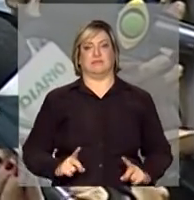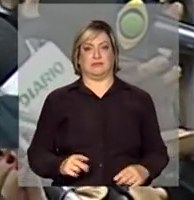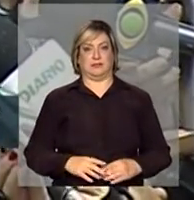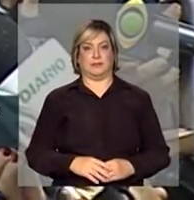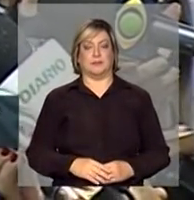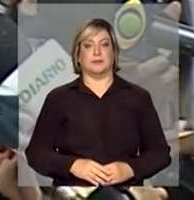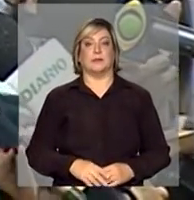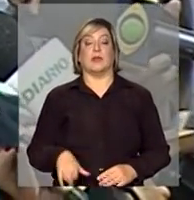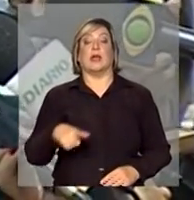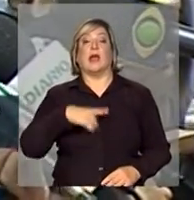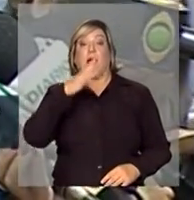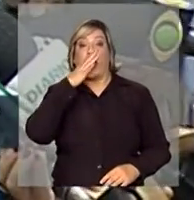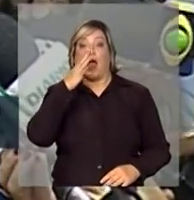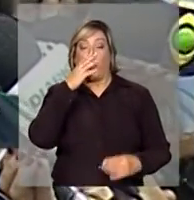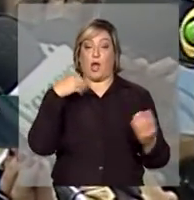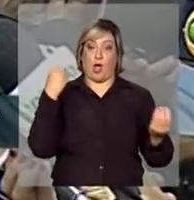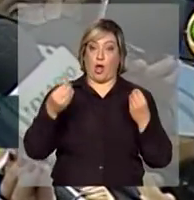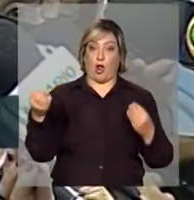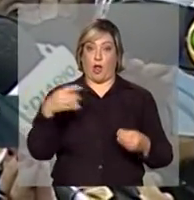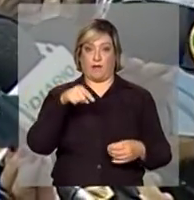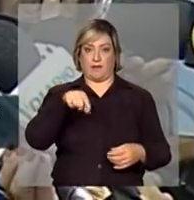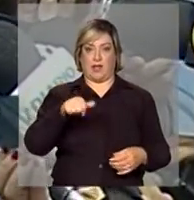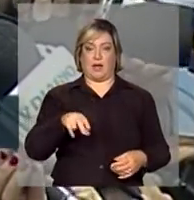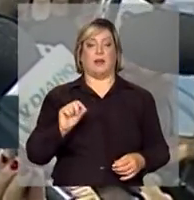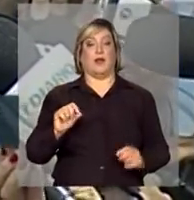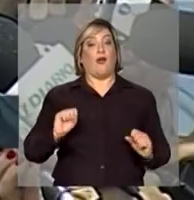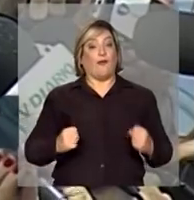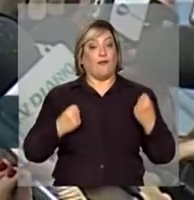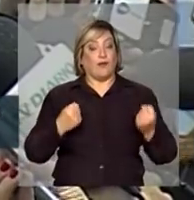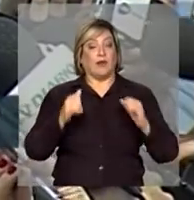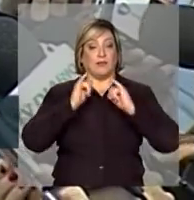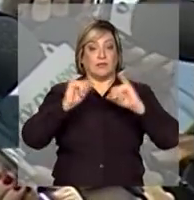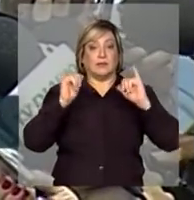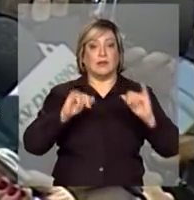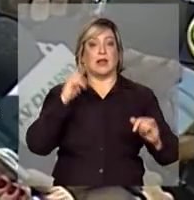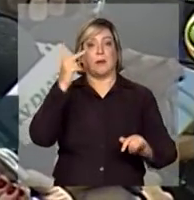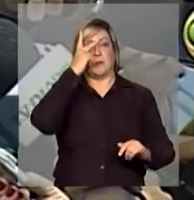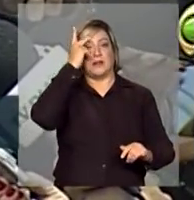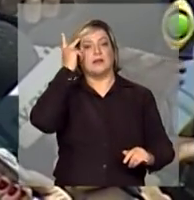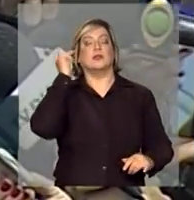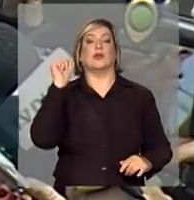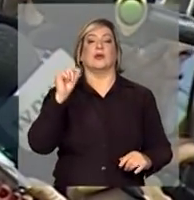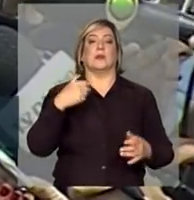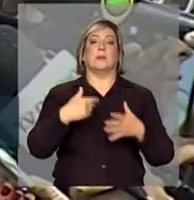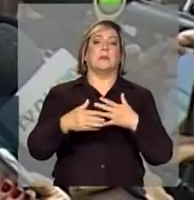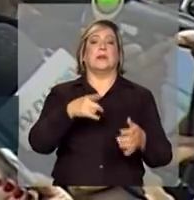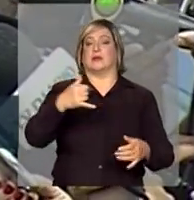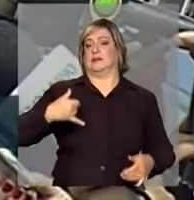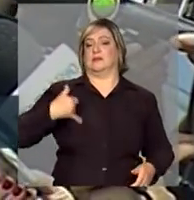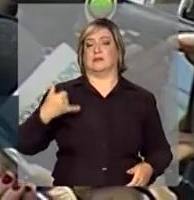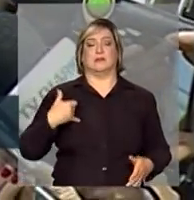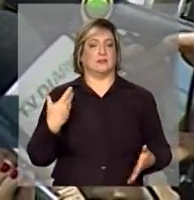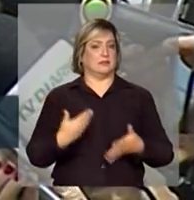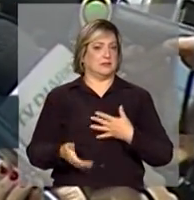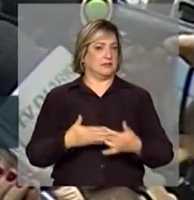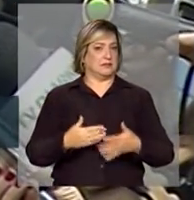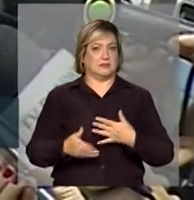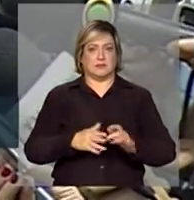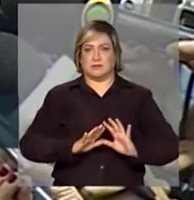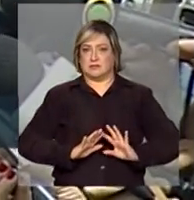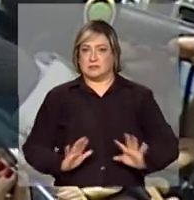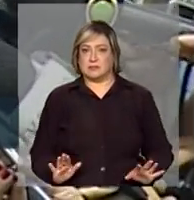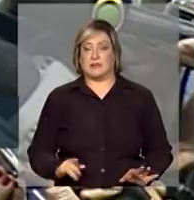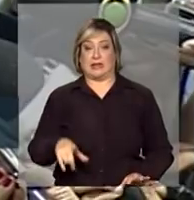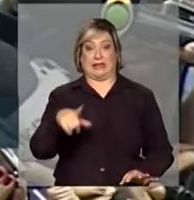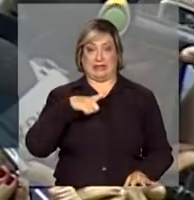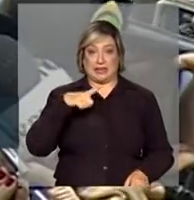esse ano? A novidade é reforçar para que as pessoas, independente da sua faixa etária, independente da idade, que